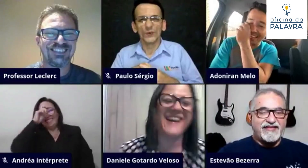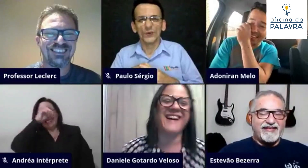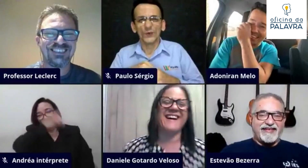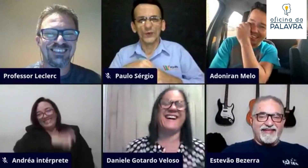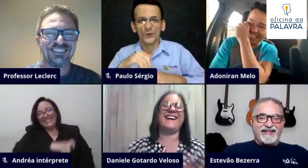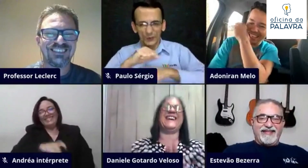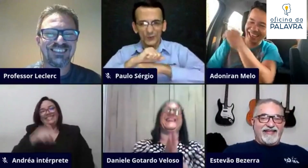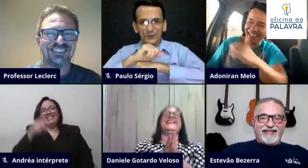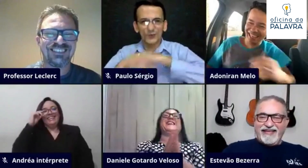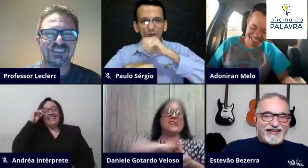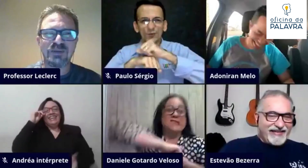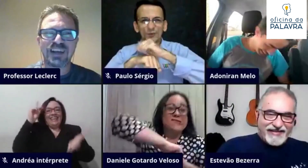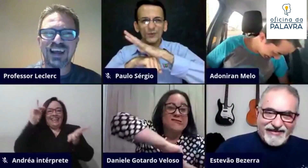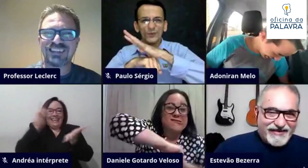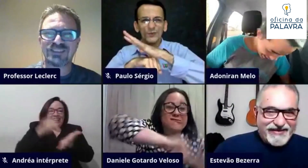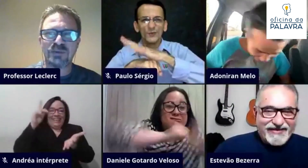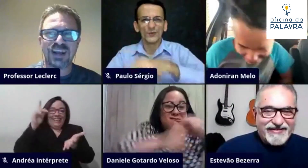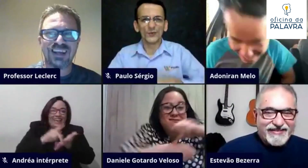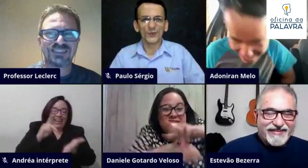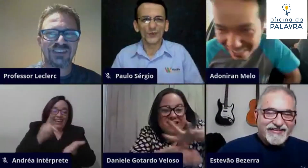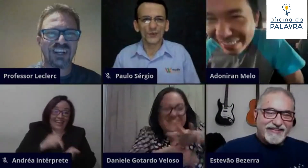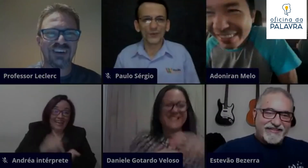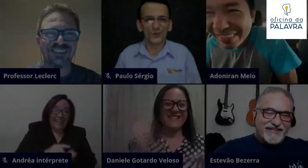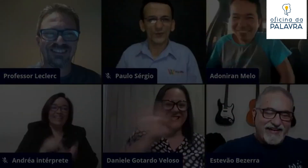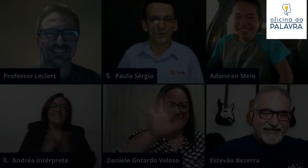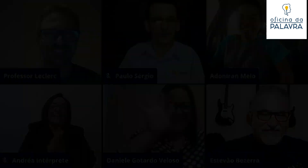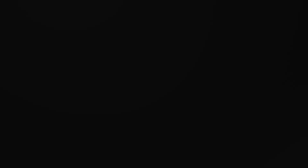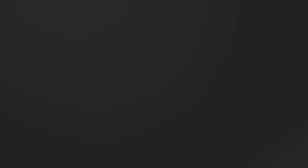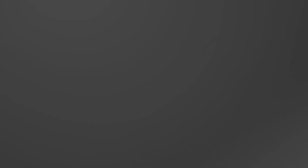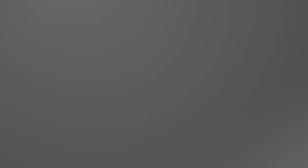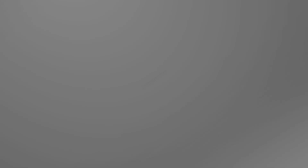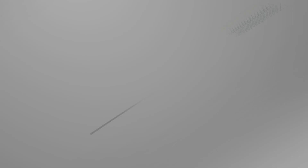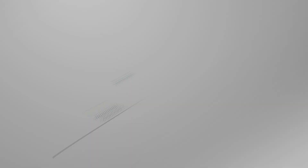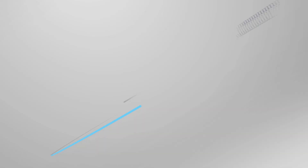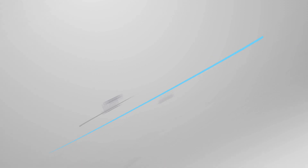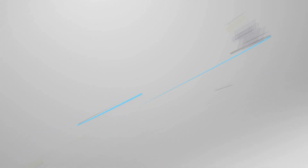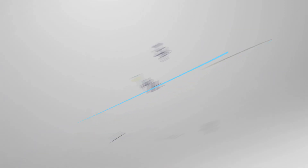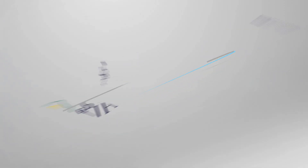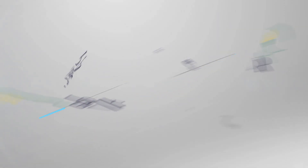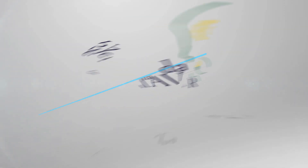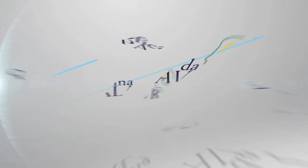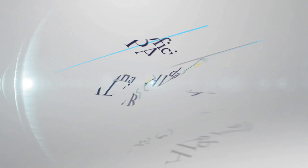Um abraço. Valeu.